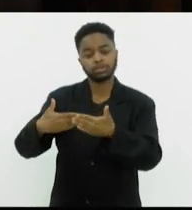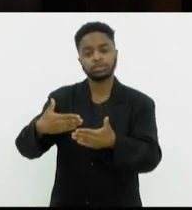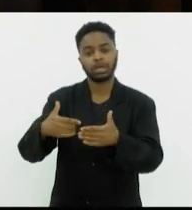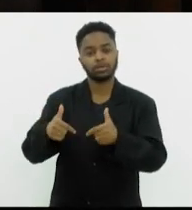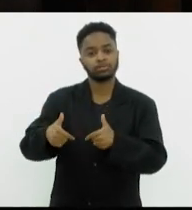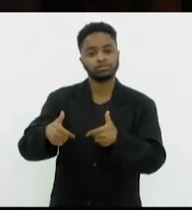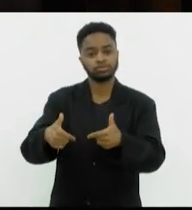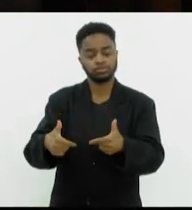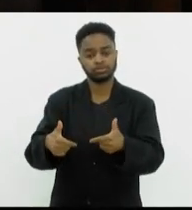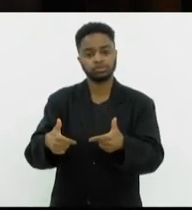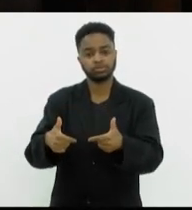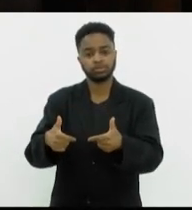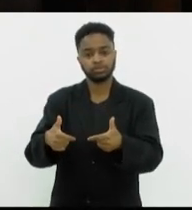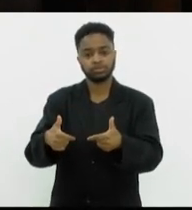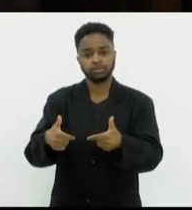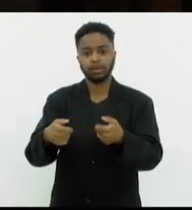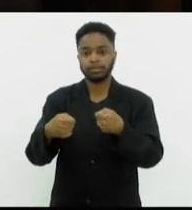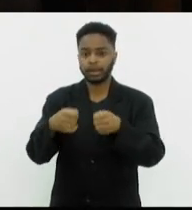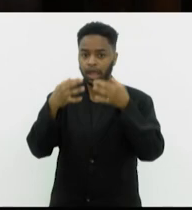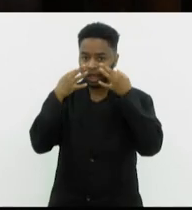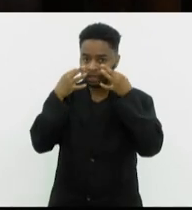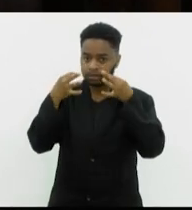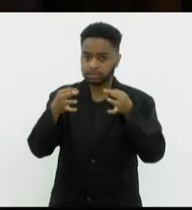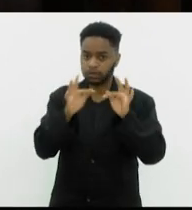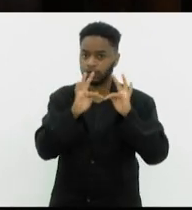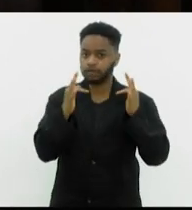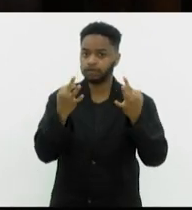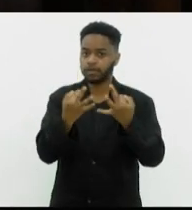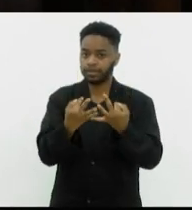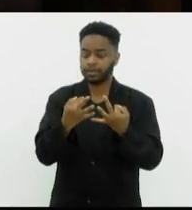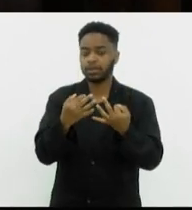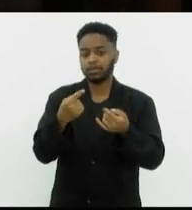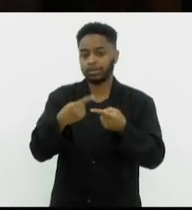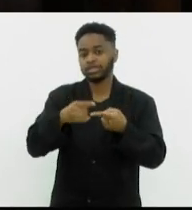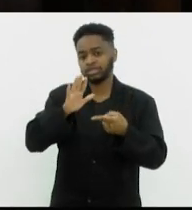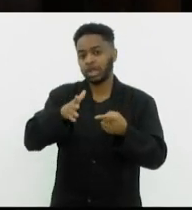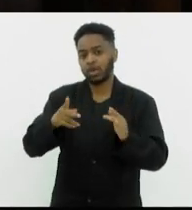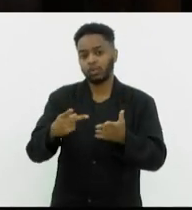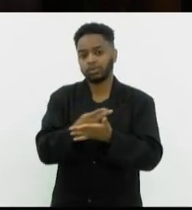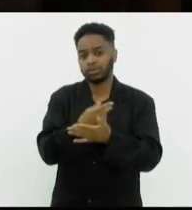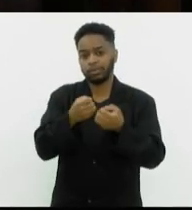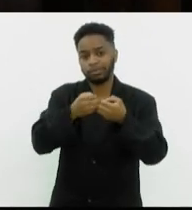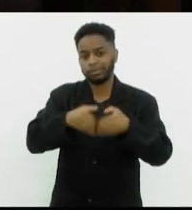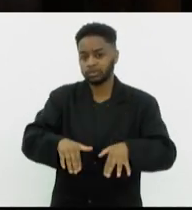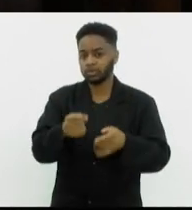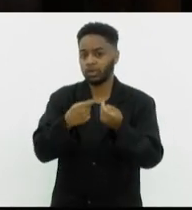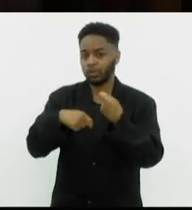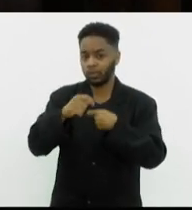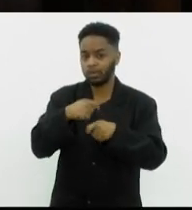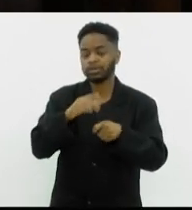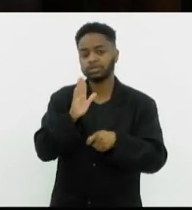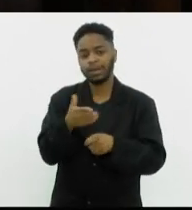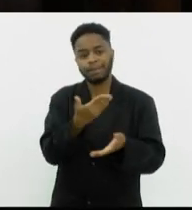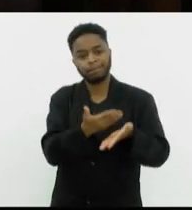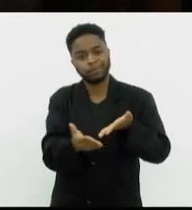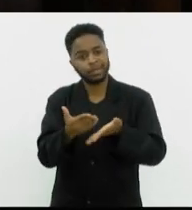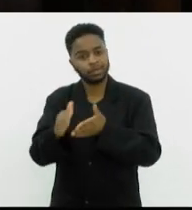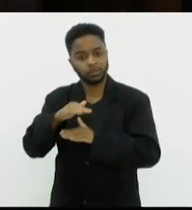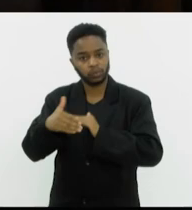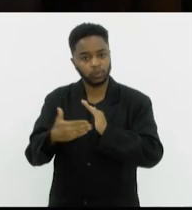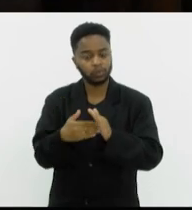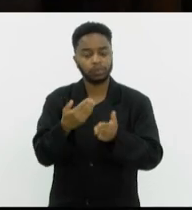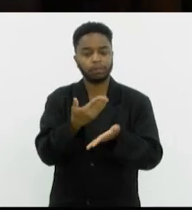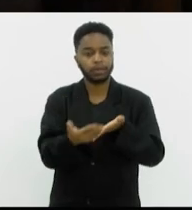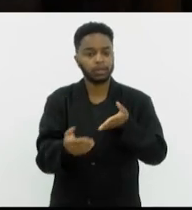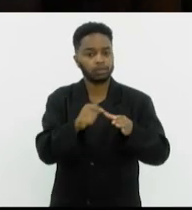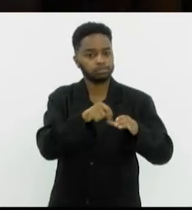de atenção às famílias que já tiveram prejuízos econômicos enormes, que perderam tudo, que perderam sua